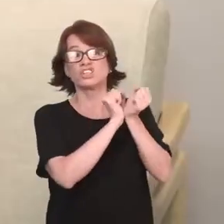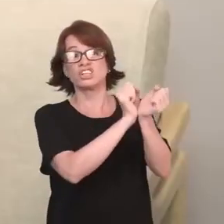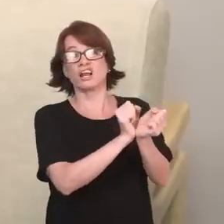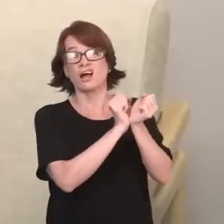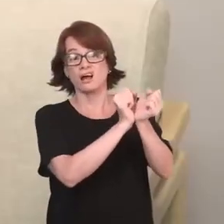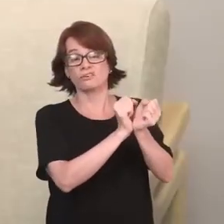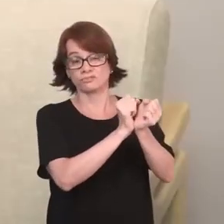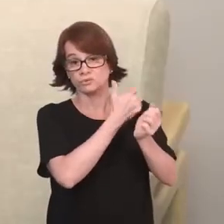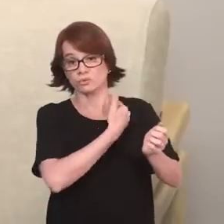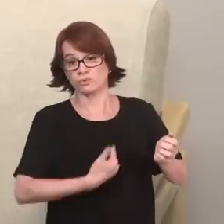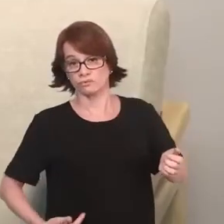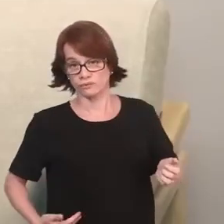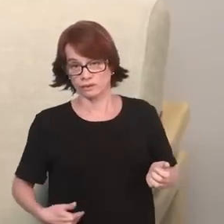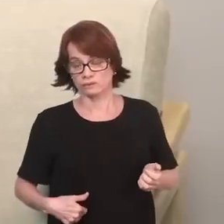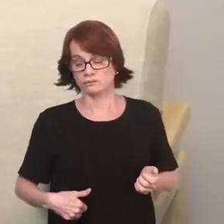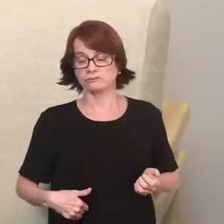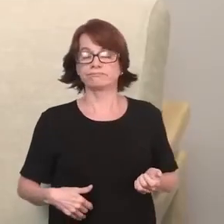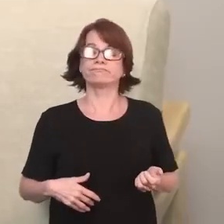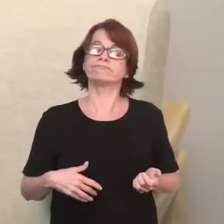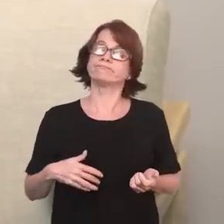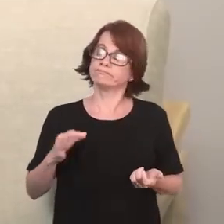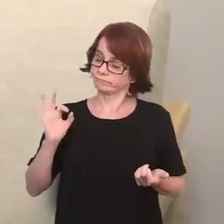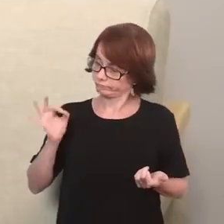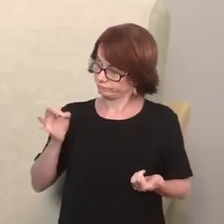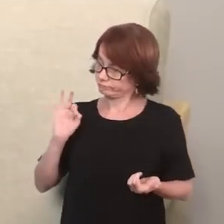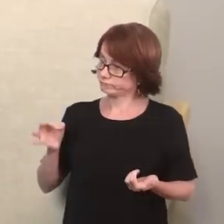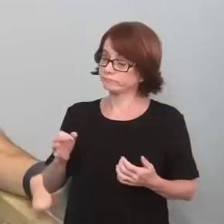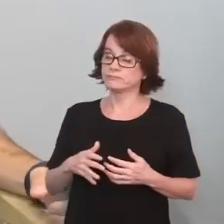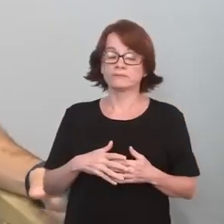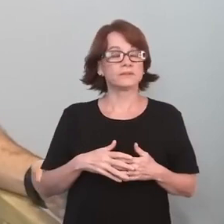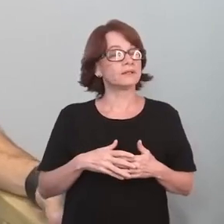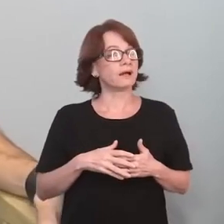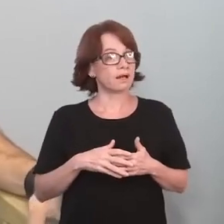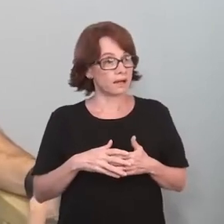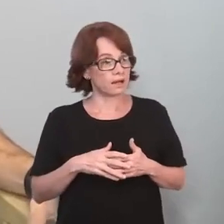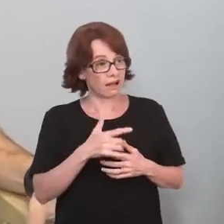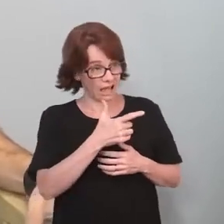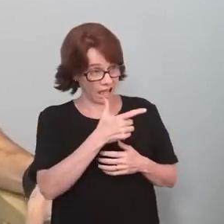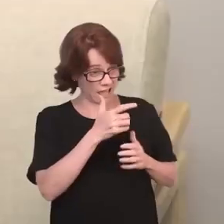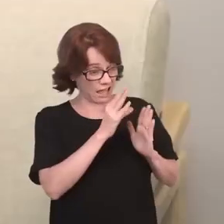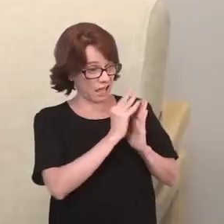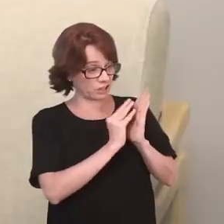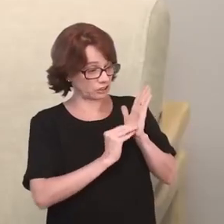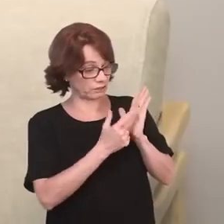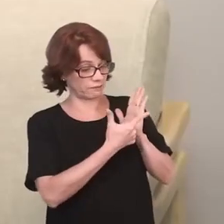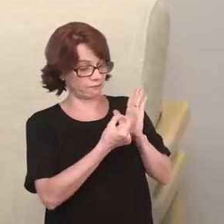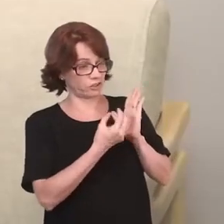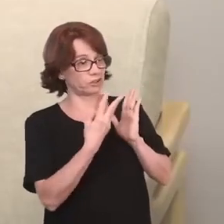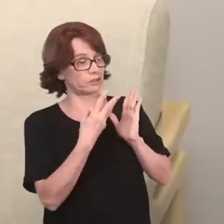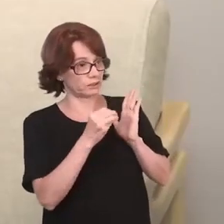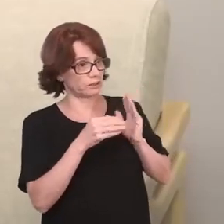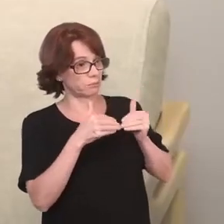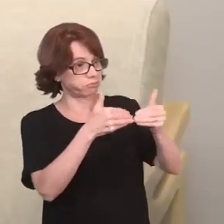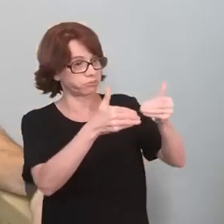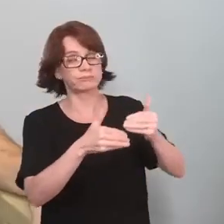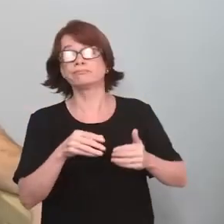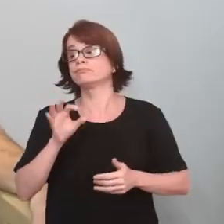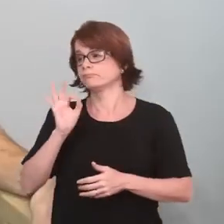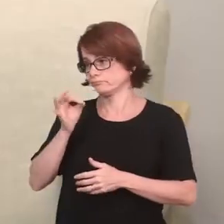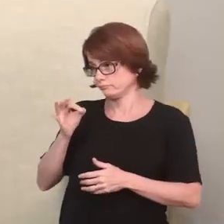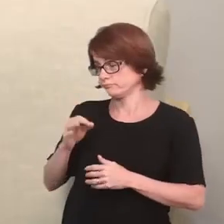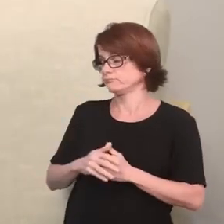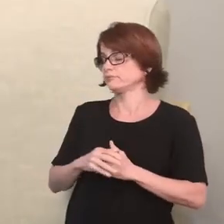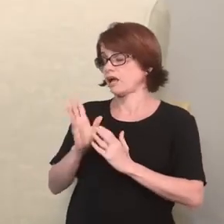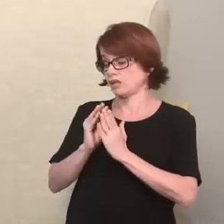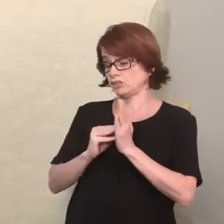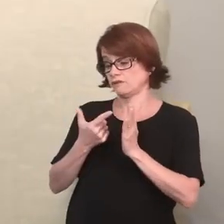vê? 2030, né? Que é assim, você não tem nada e é feliz. Agenda 2030 da ONU. Agenda 2030 da ONU. Agenda 2030 da Você ONU. não tem